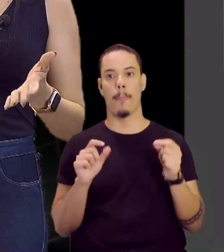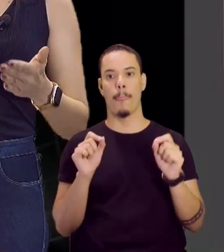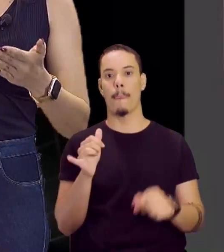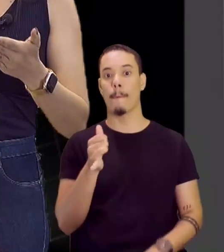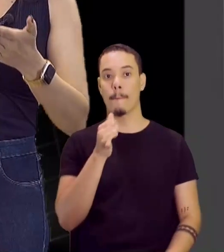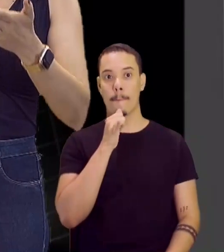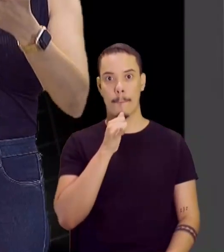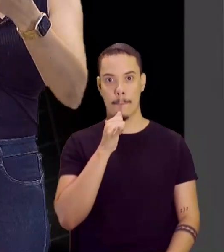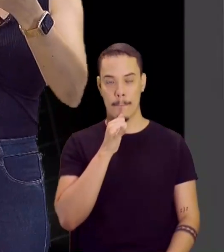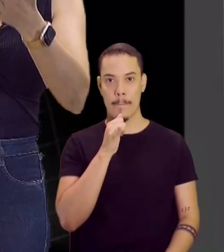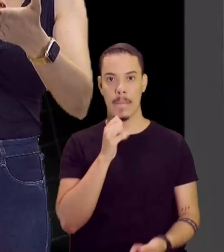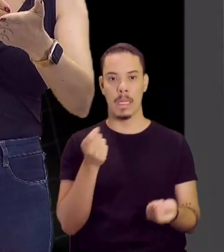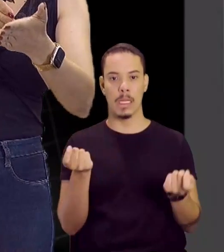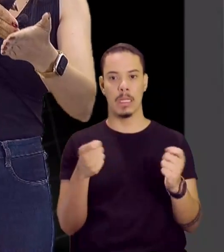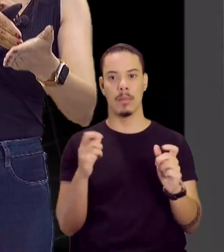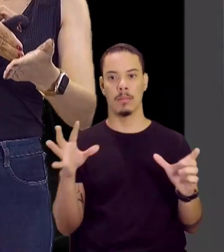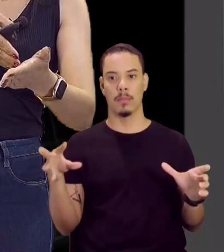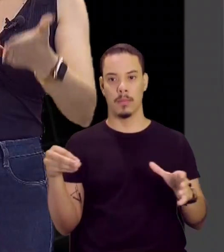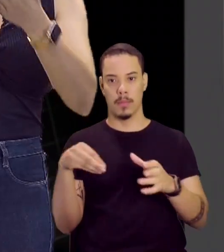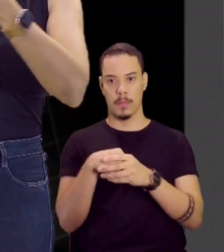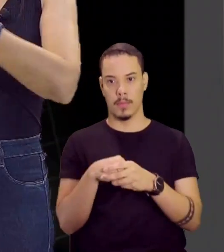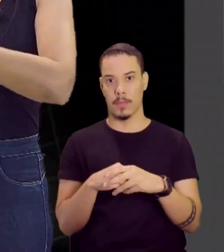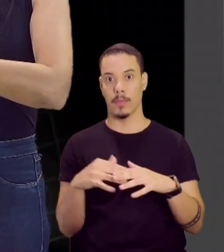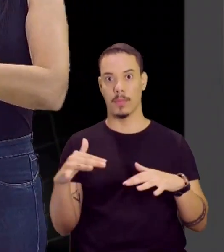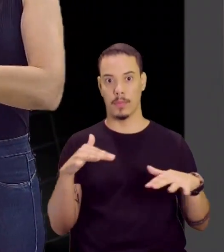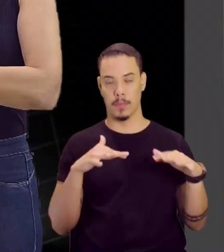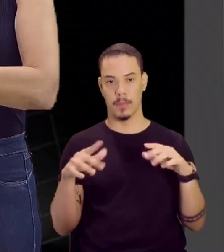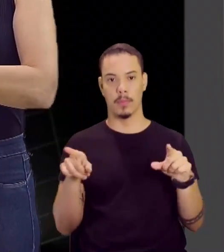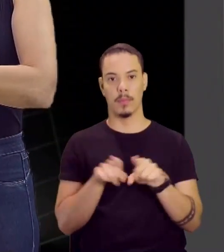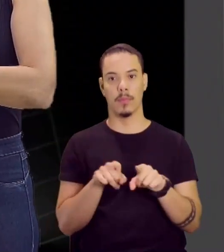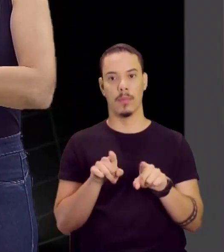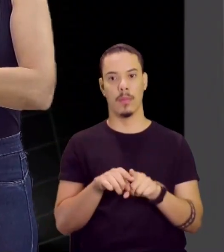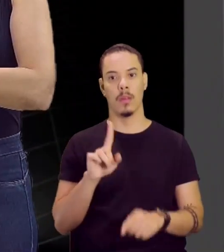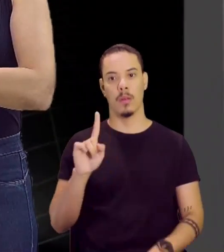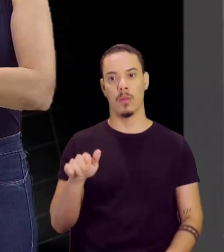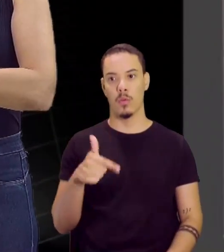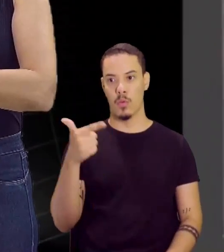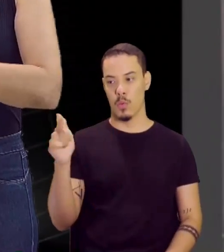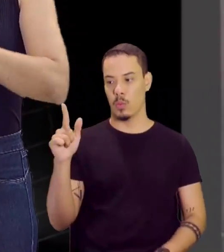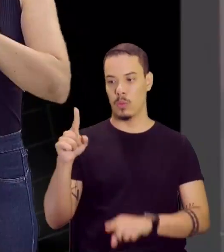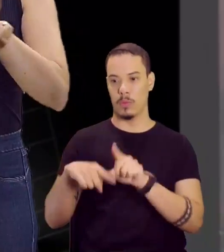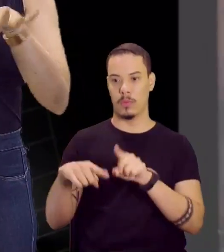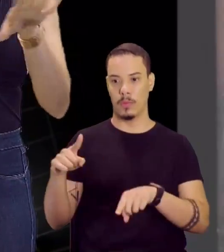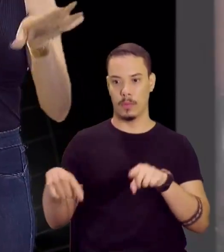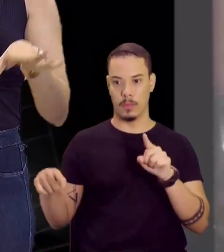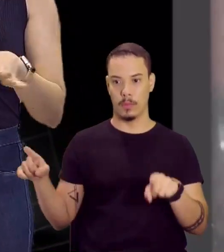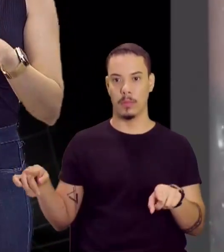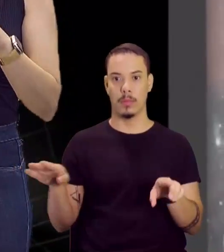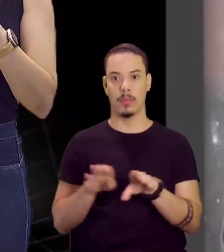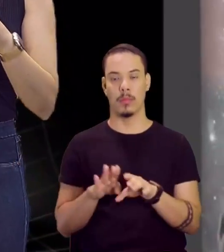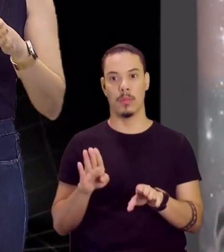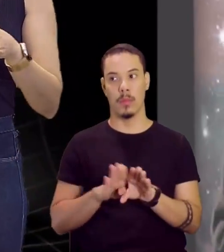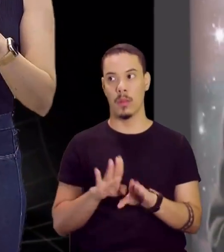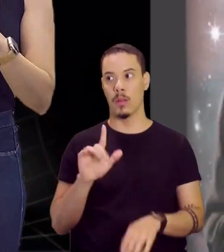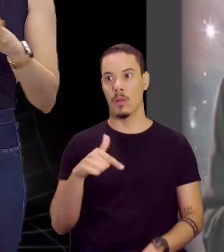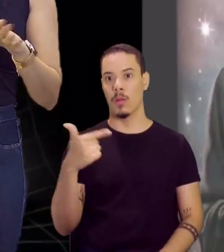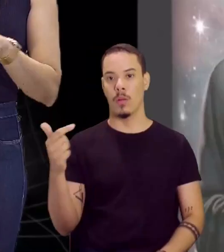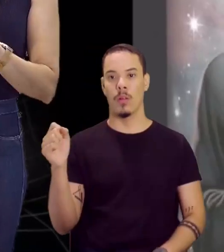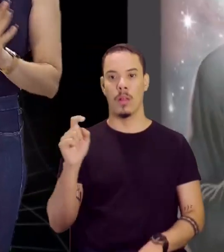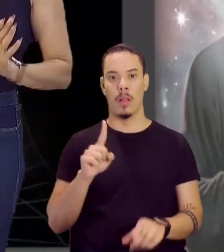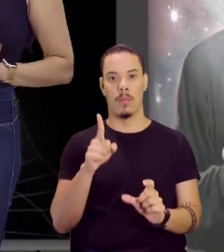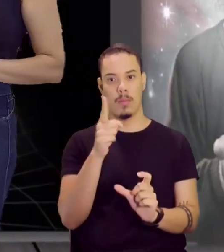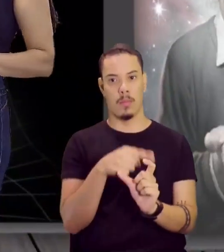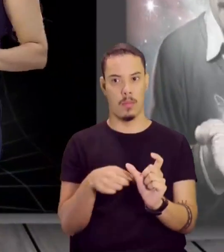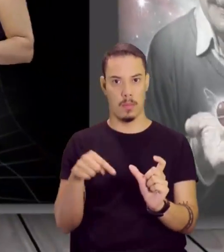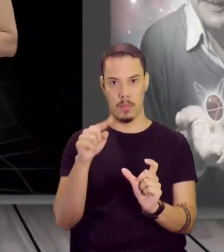de gráfico que dá para agregar um movimento uniforme e outro movimento uniformemente variado. E aqueles outros gráficos que são parábolas, né?